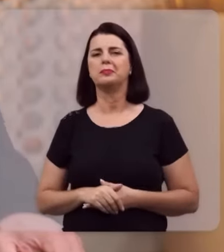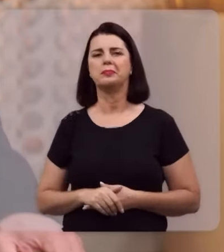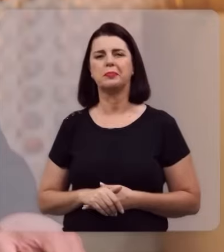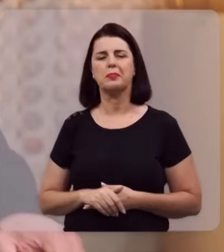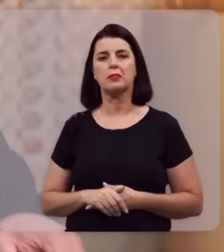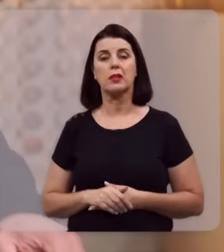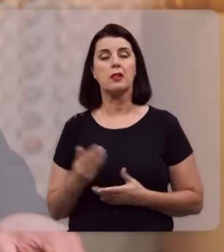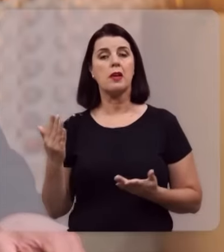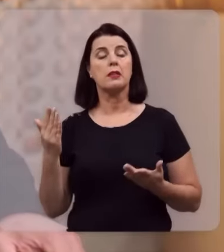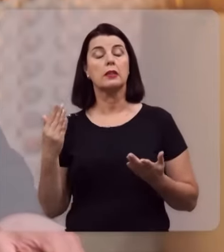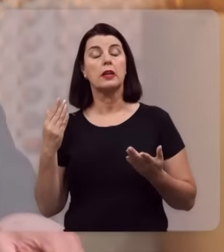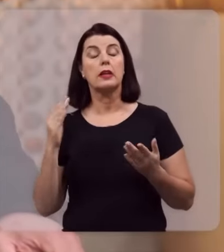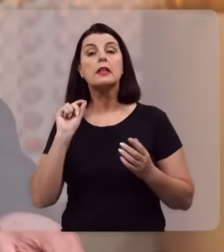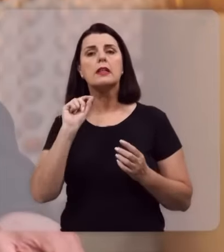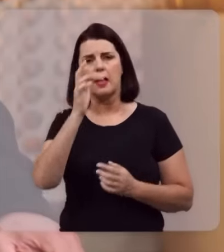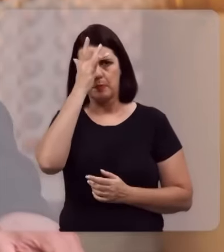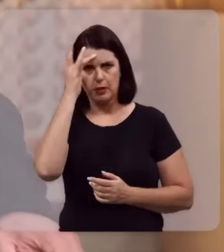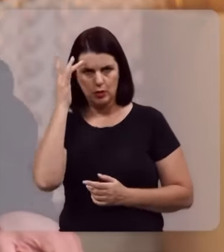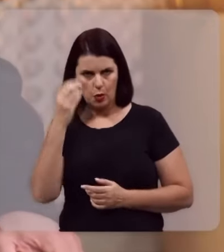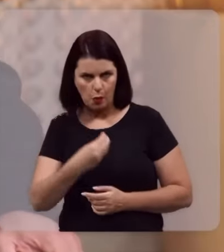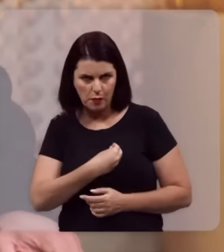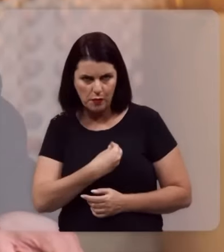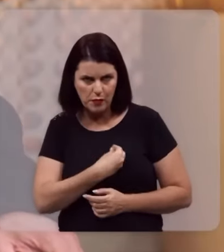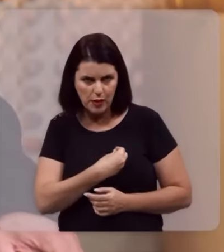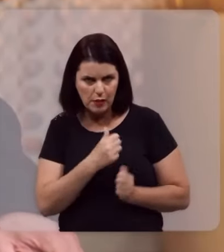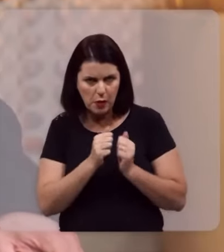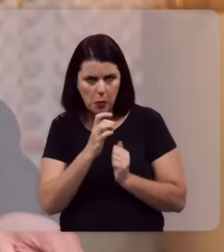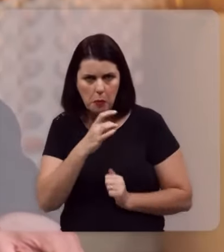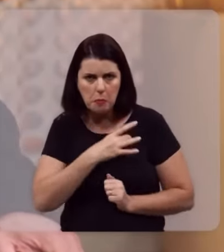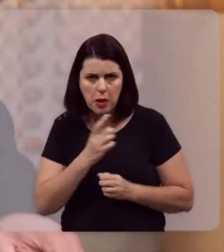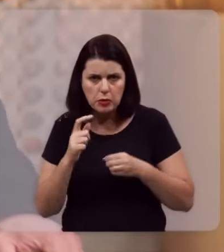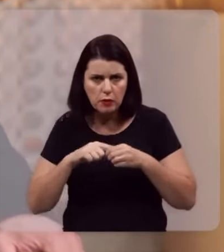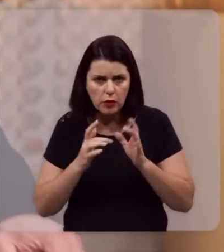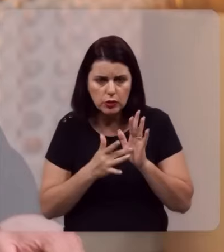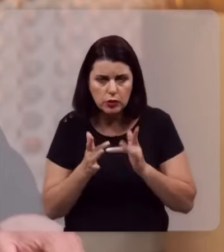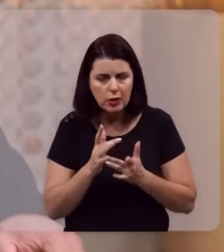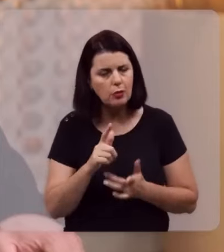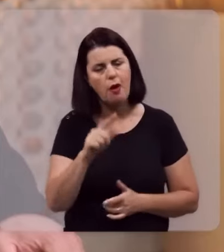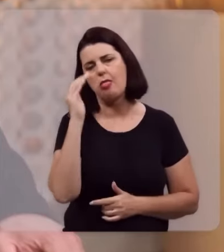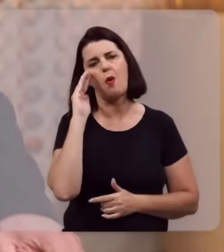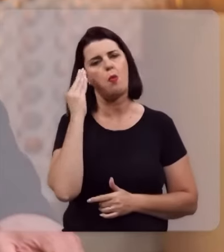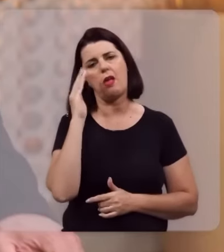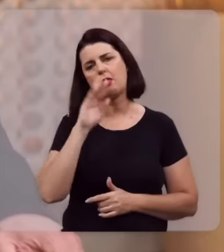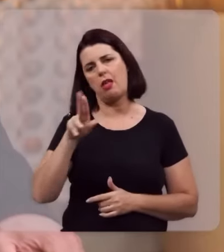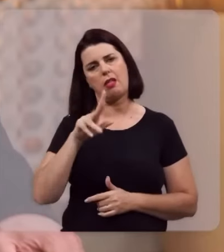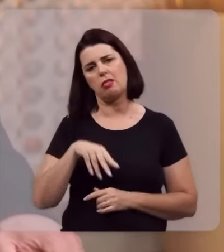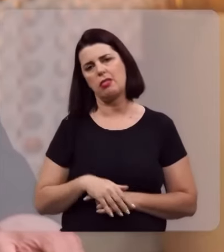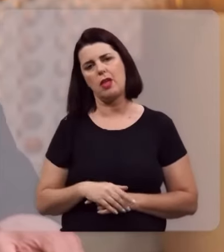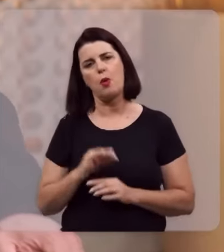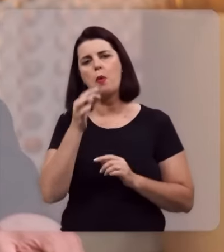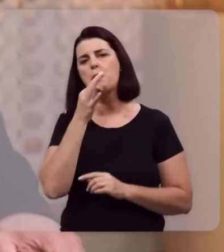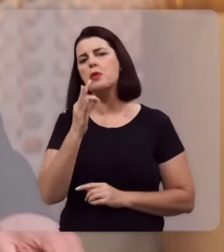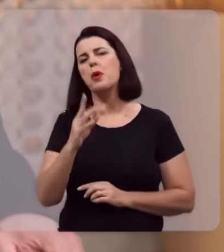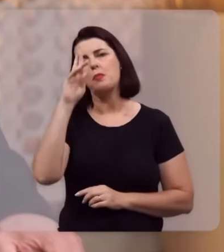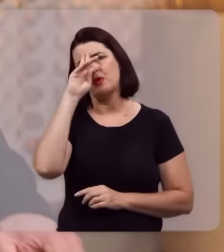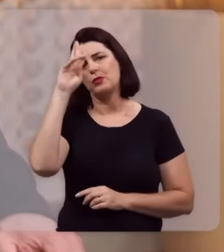desfrutar nessa vida. Então, quem vive, me permita, quem vive com medo da volta do Senhor Jesus, não entendeu o